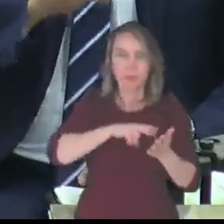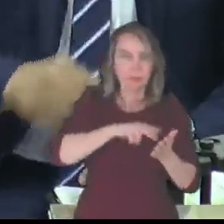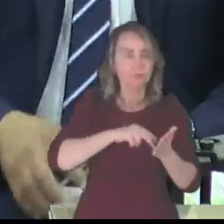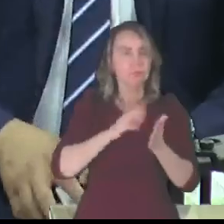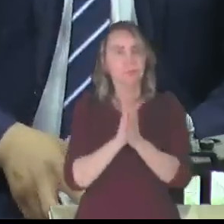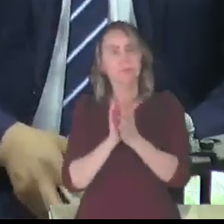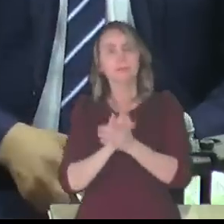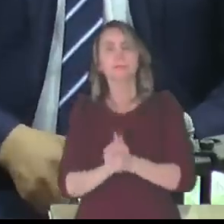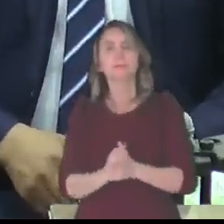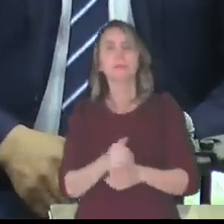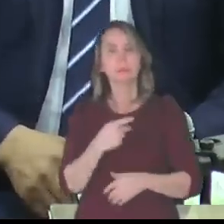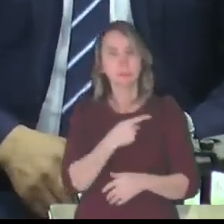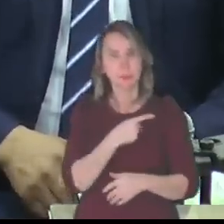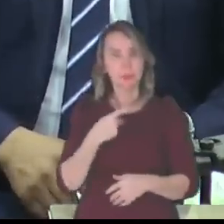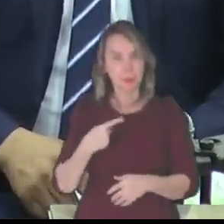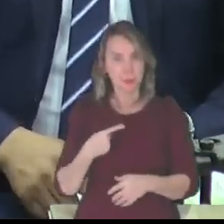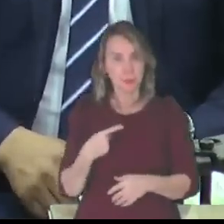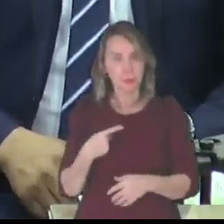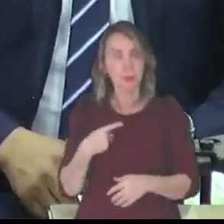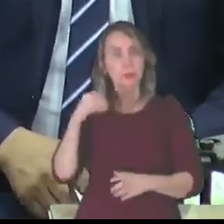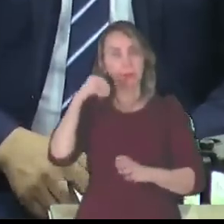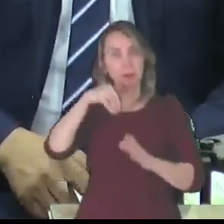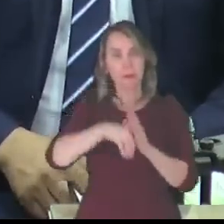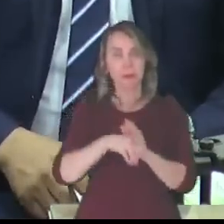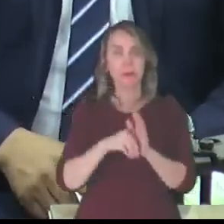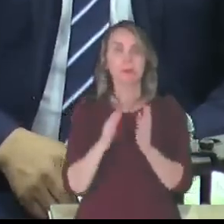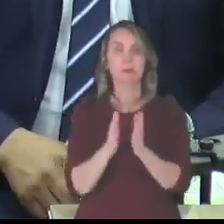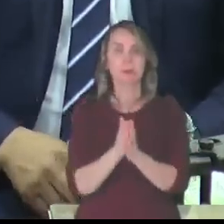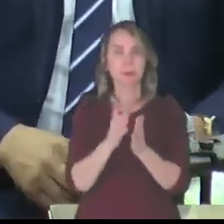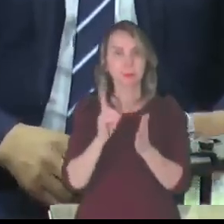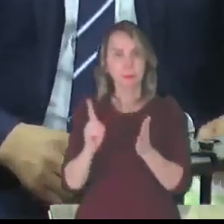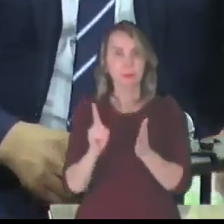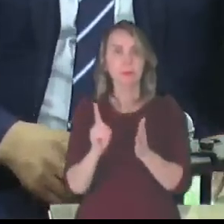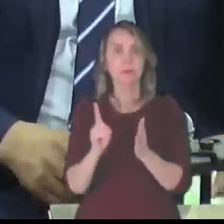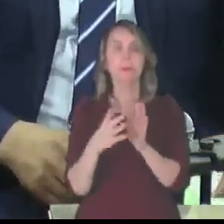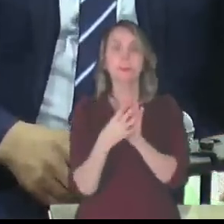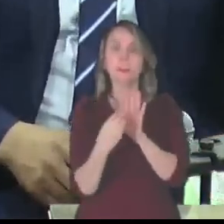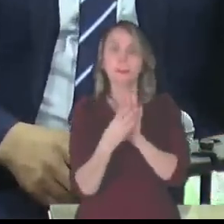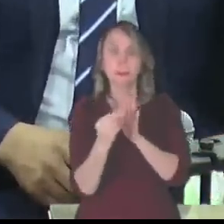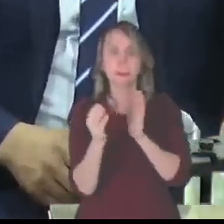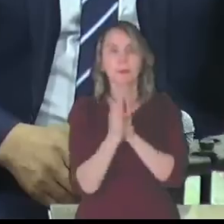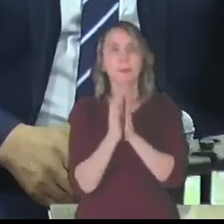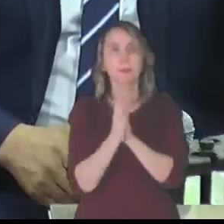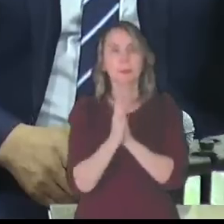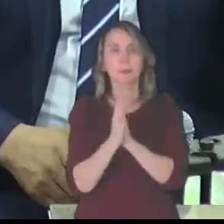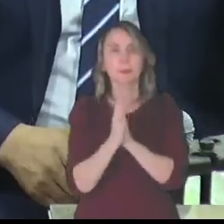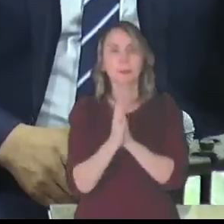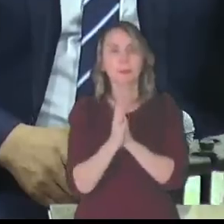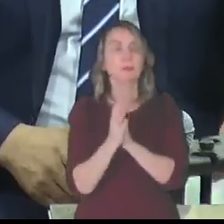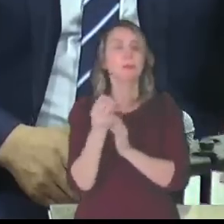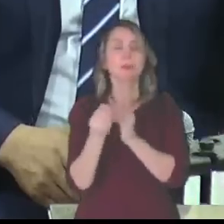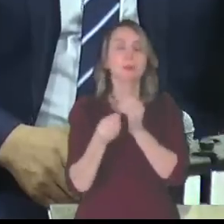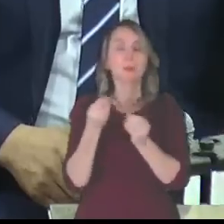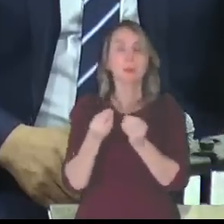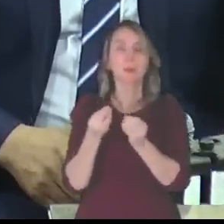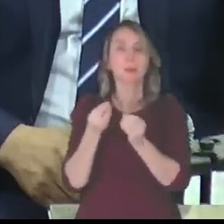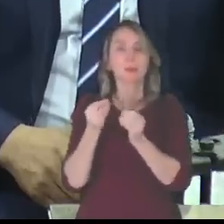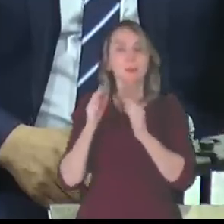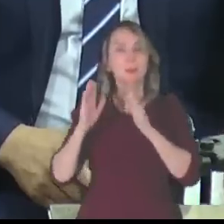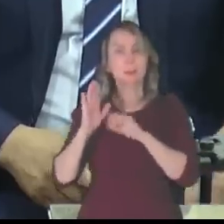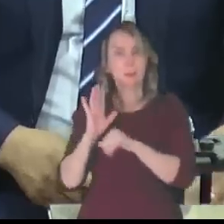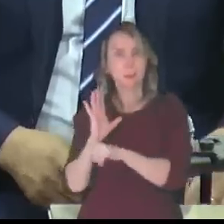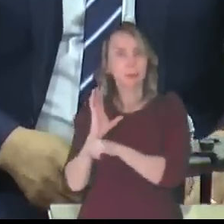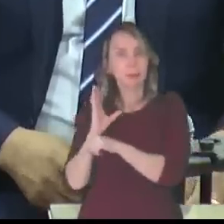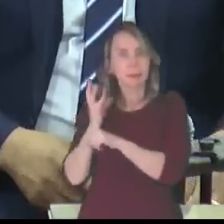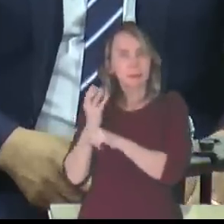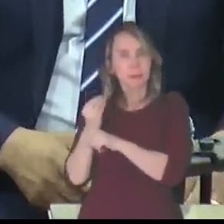a Bíblia dá exemplo de oração tirada da Bíblia vamos para Atos dos Apóstolos 4 como era que a Igreja Primitiva orava ela orava com a Bíblia